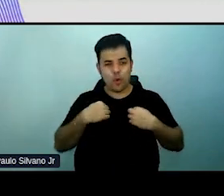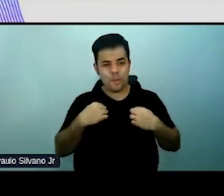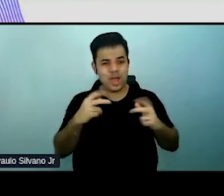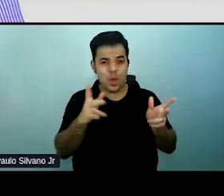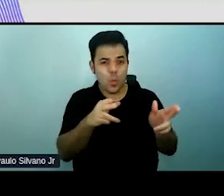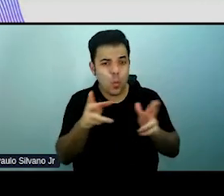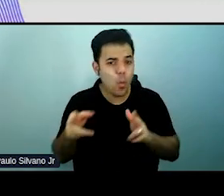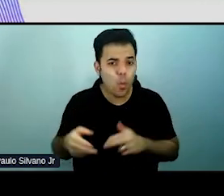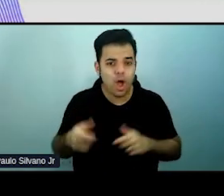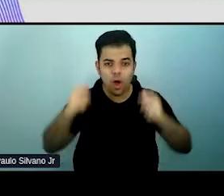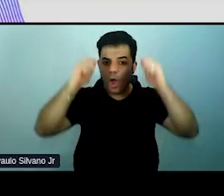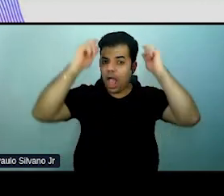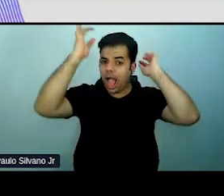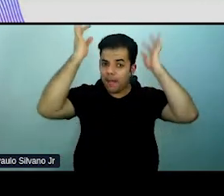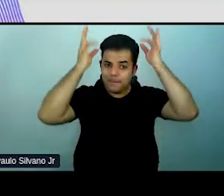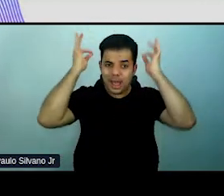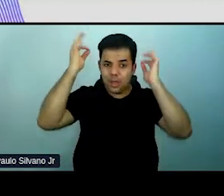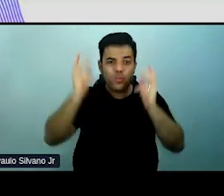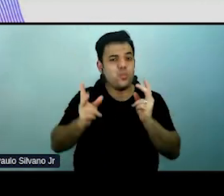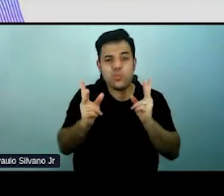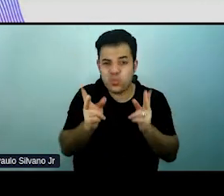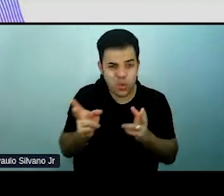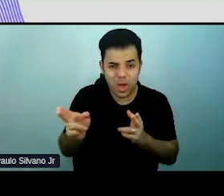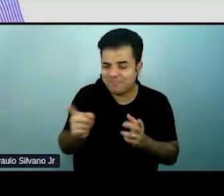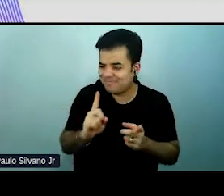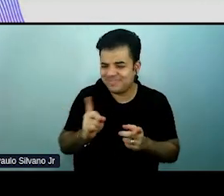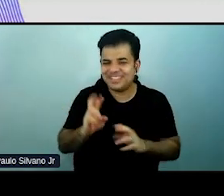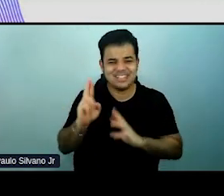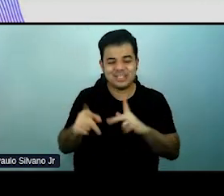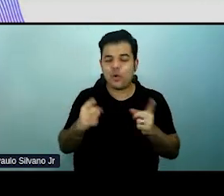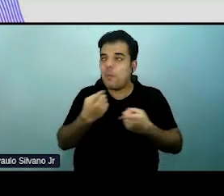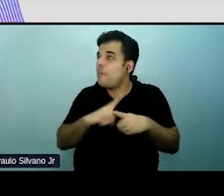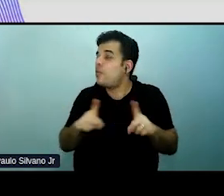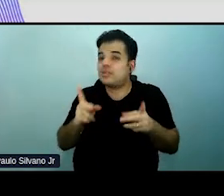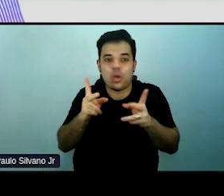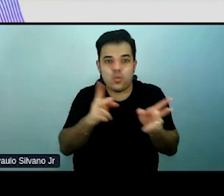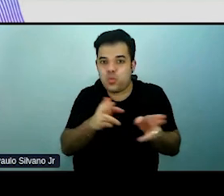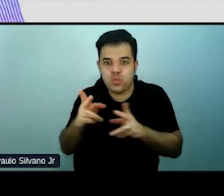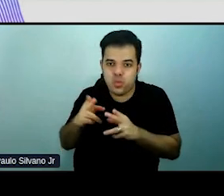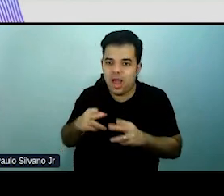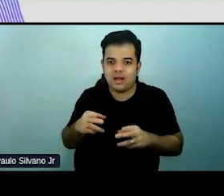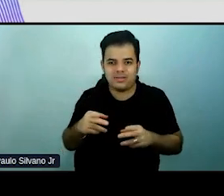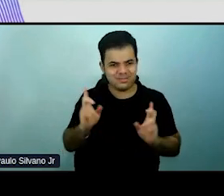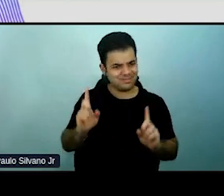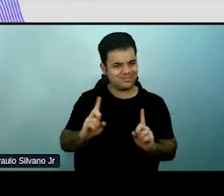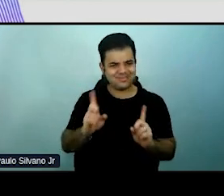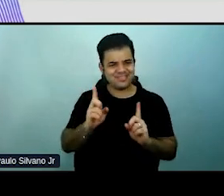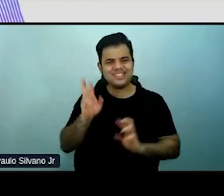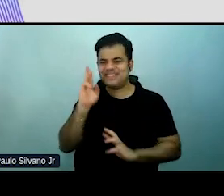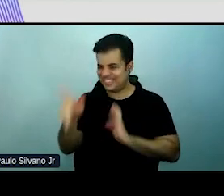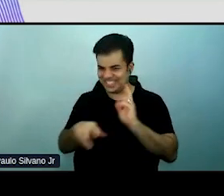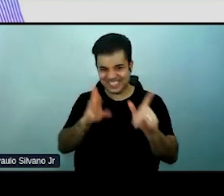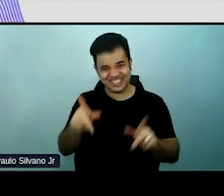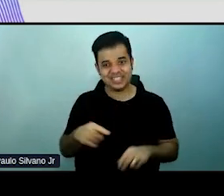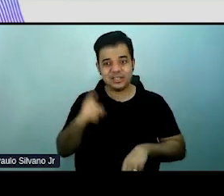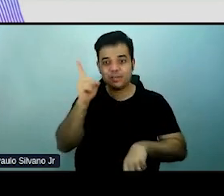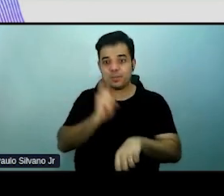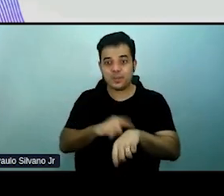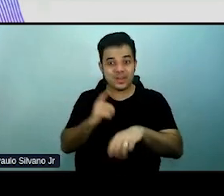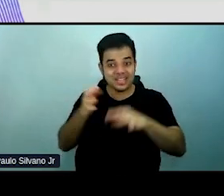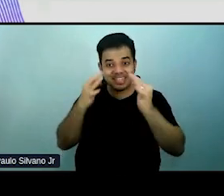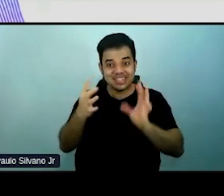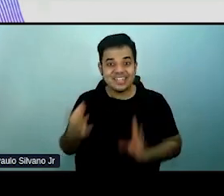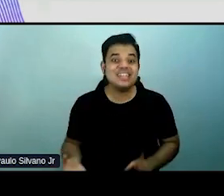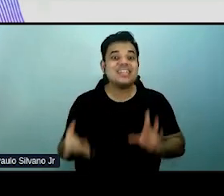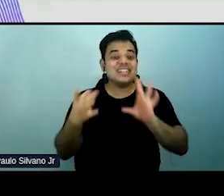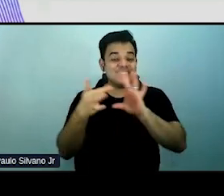gostando do mesmo tipo de música, que vai fazer algo diferente. A questão do aumento da conexão